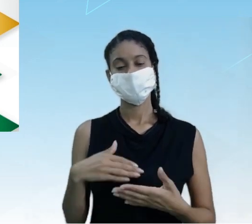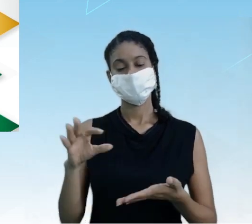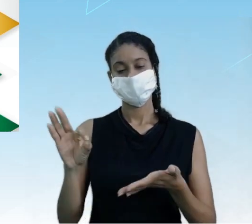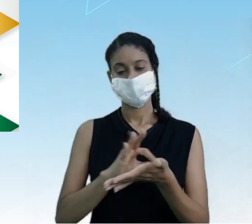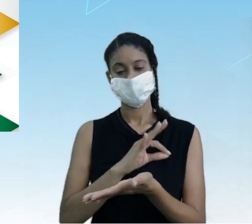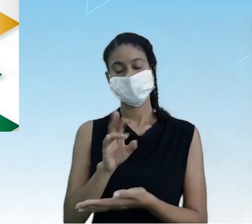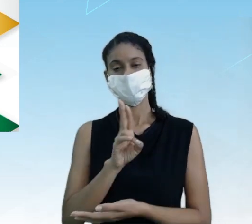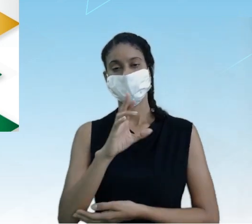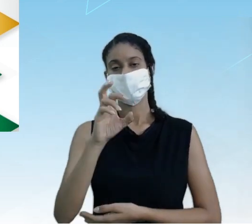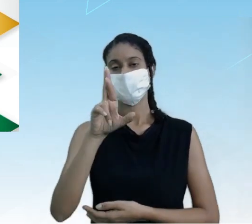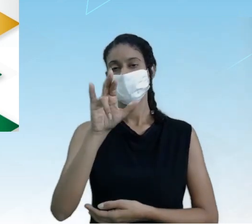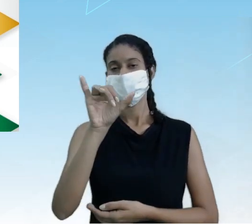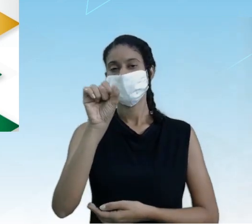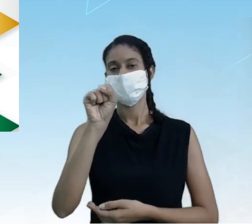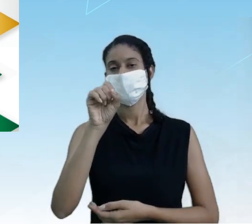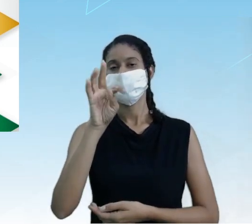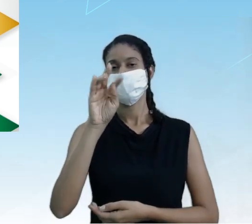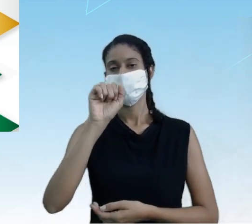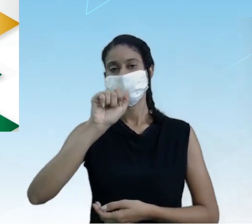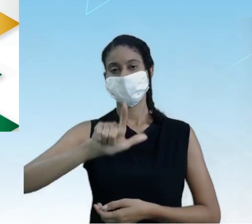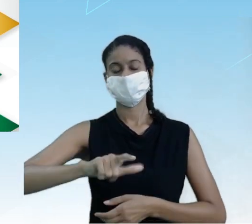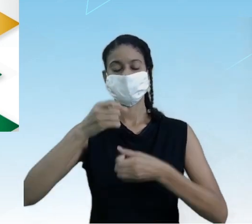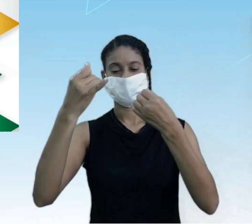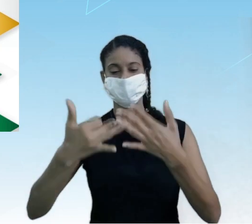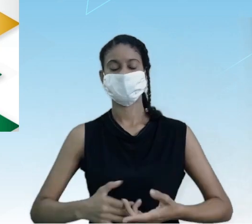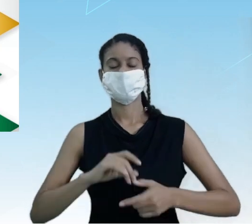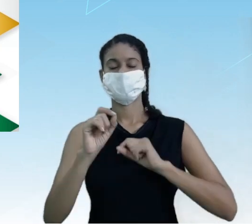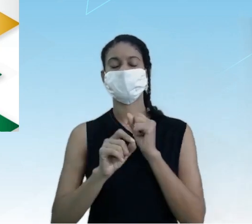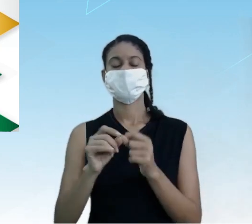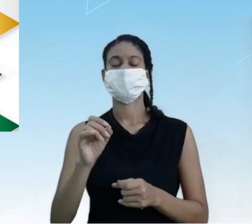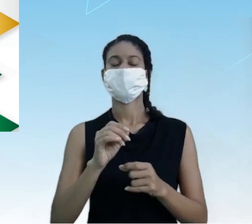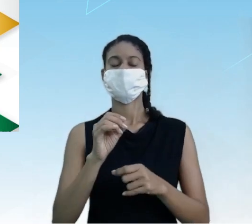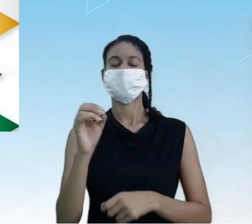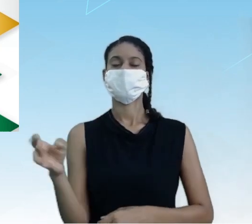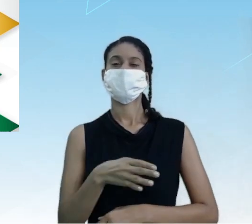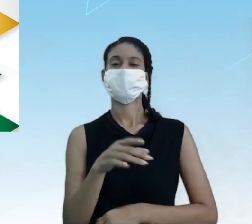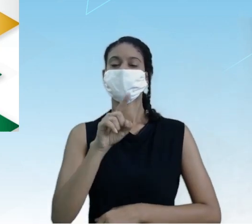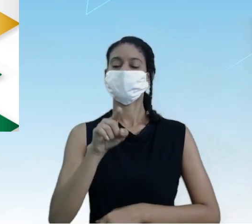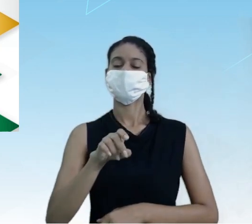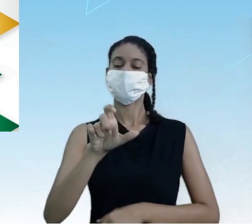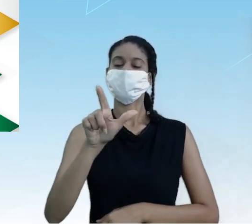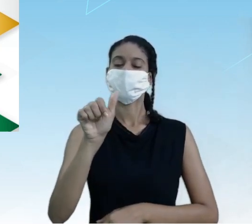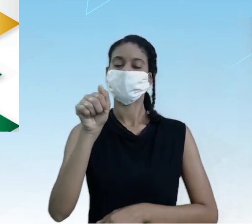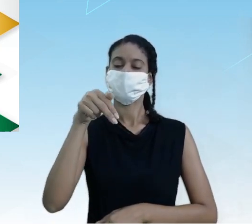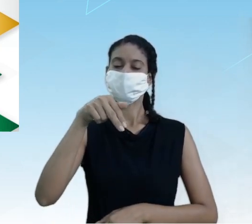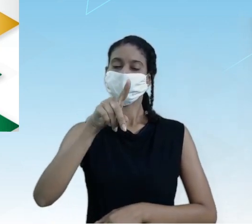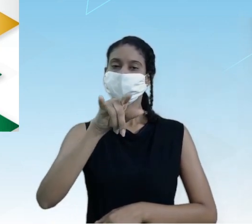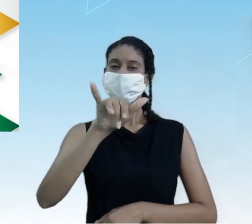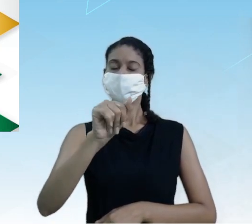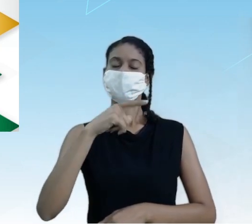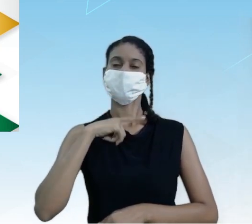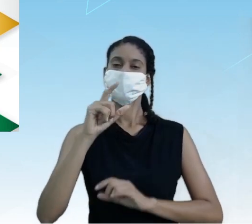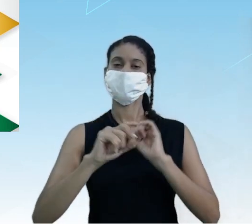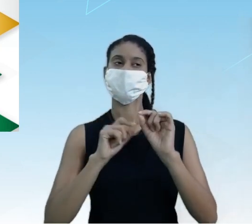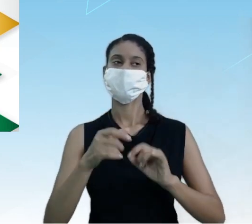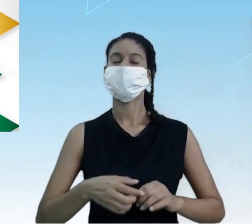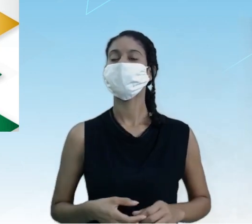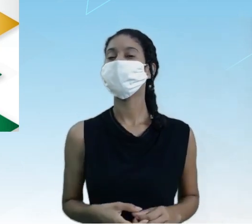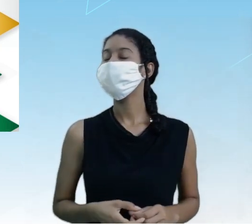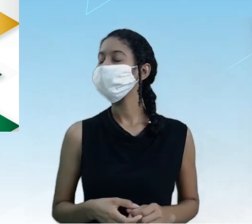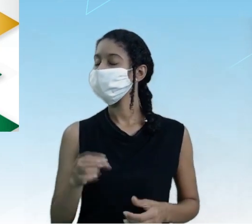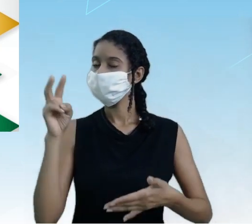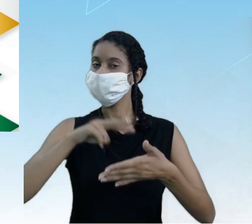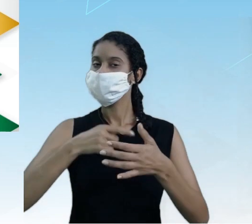Tall, ele afirma que na Nova Zelândia tem assim, né? Affirm that New Zealand's social